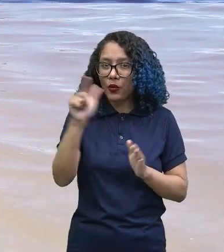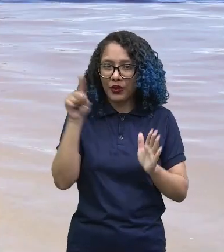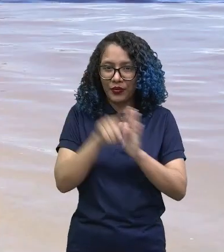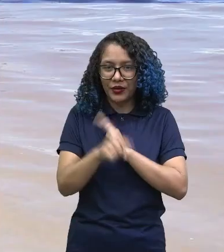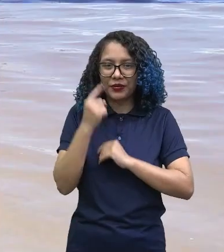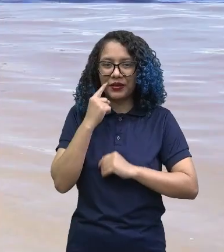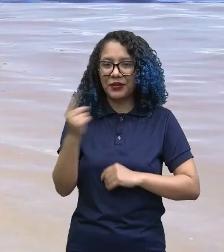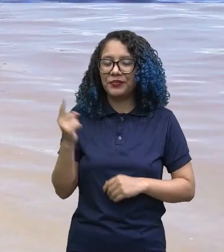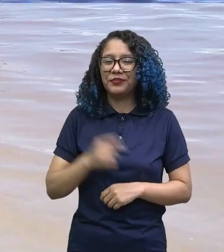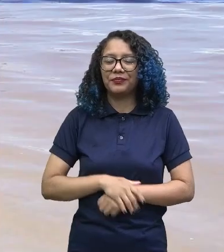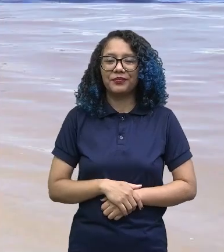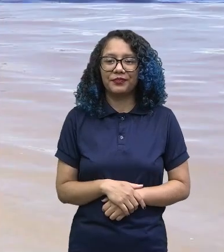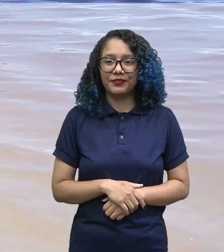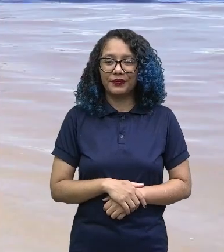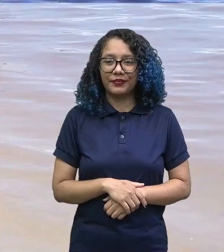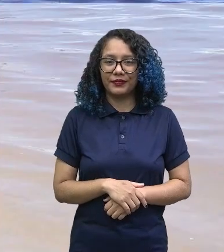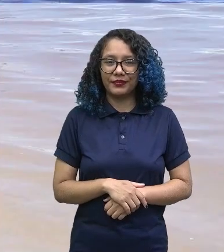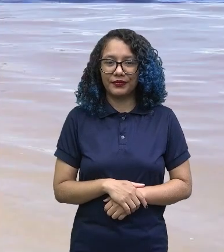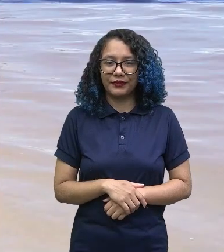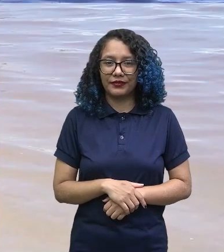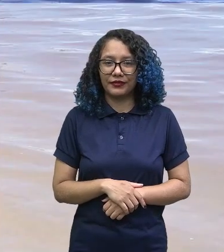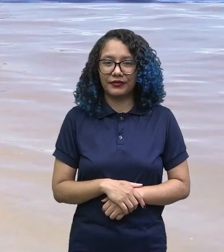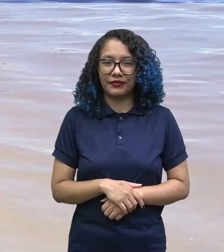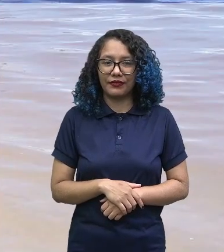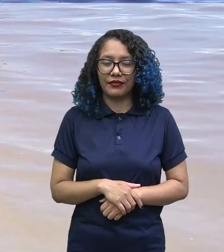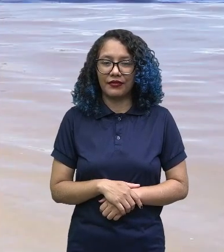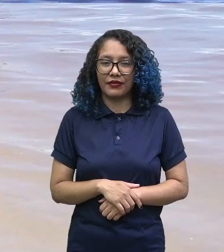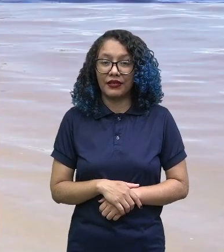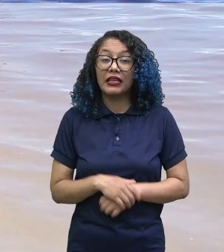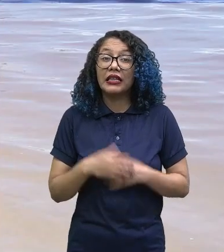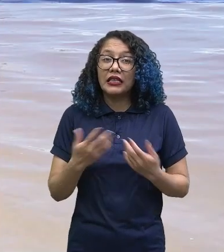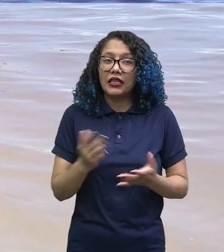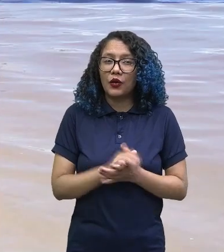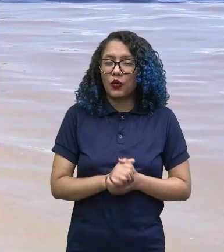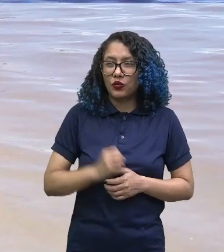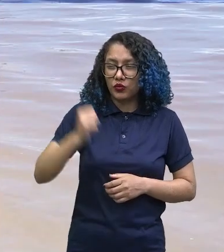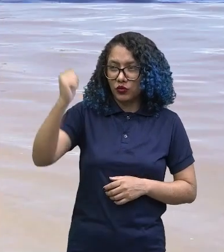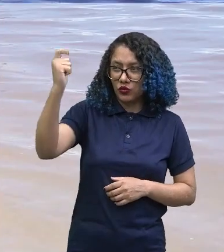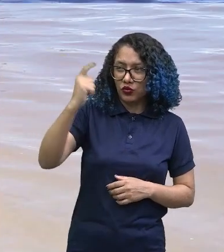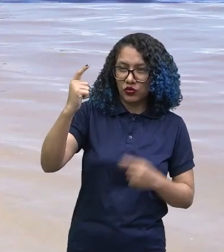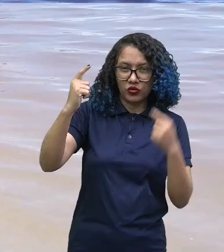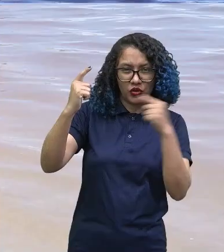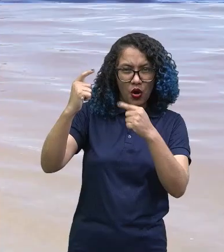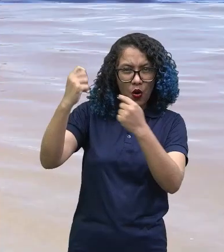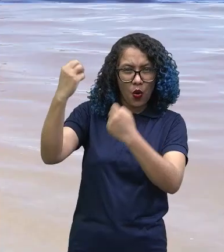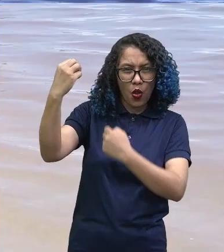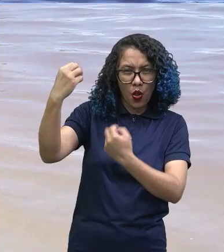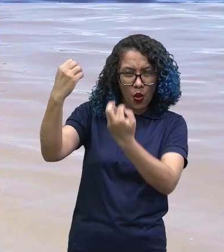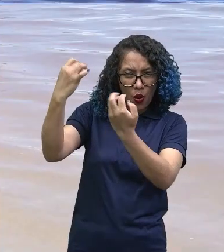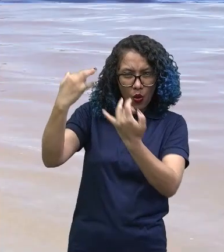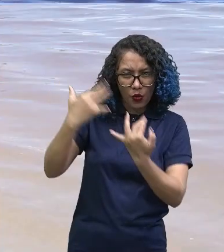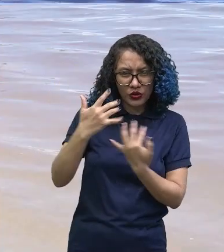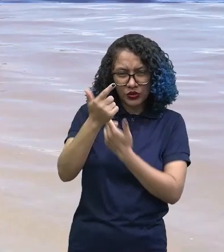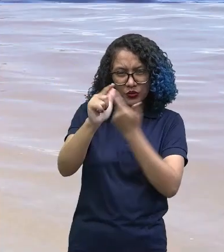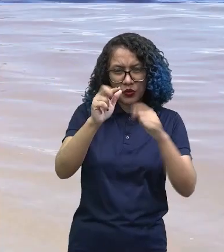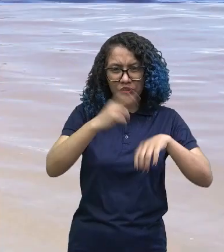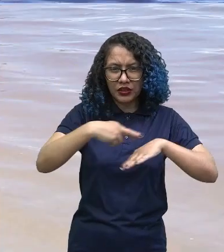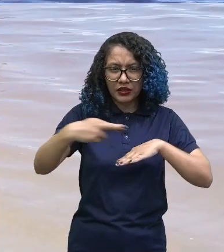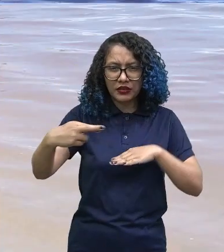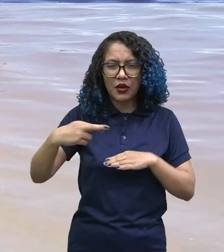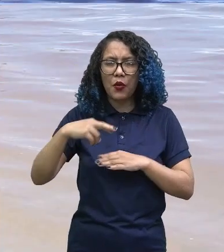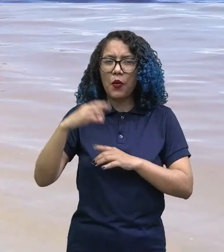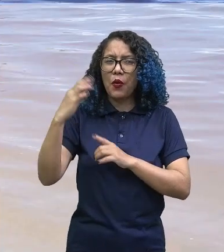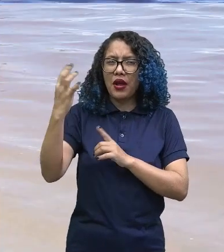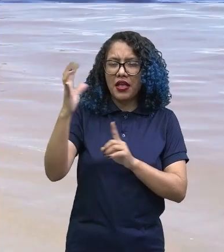só. É verdade, olha lá. Como a luz do sol e outras radiações